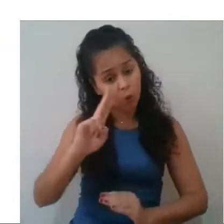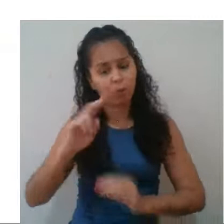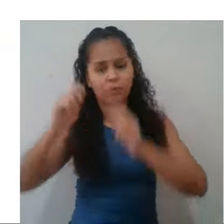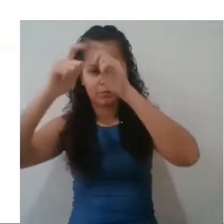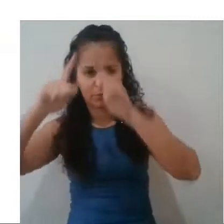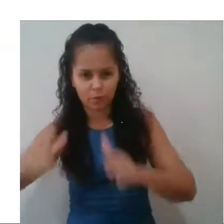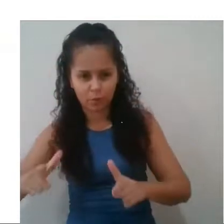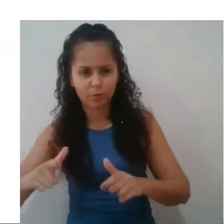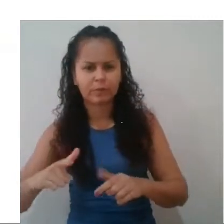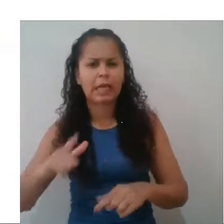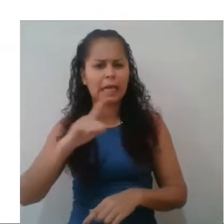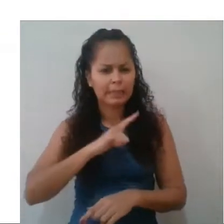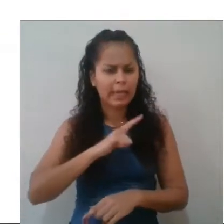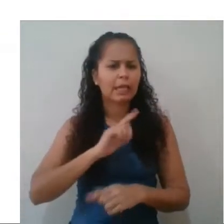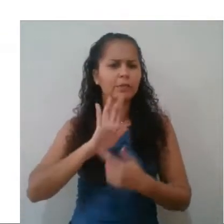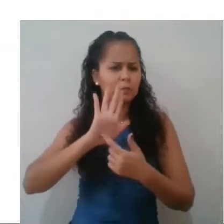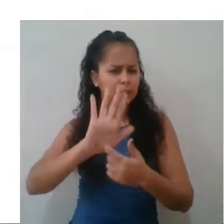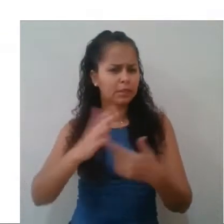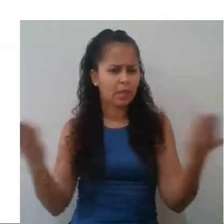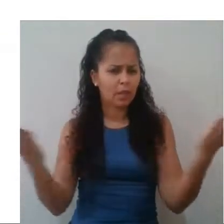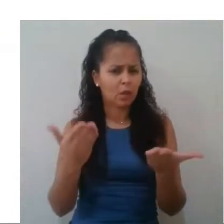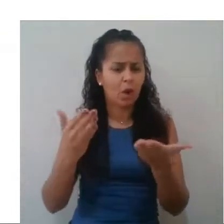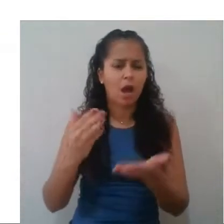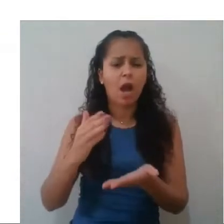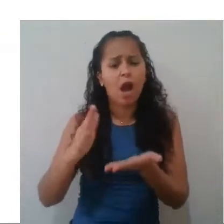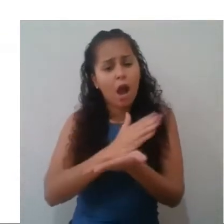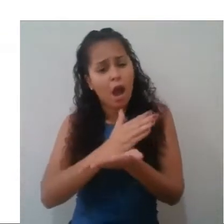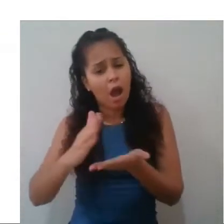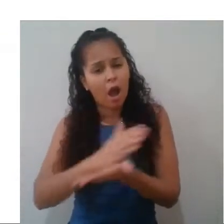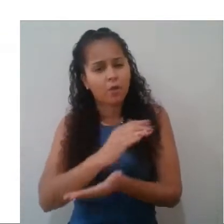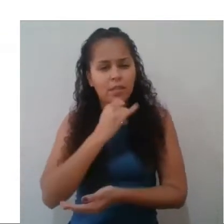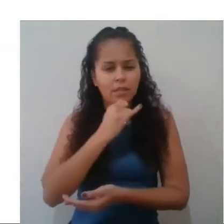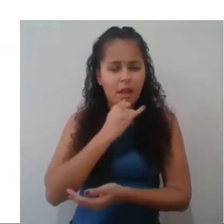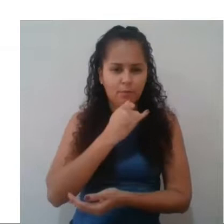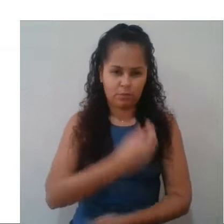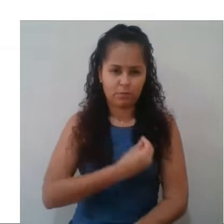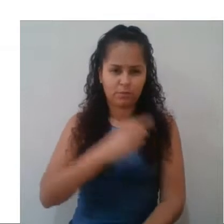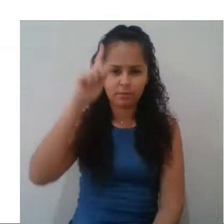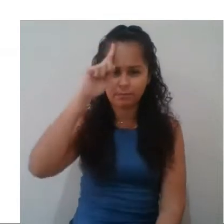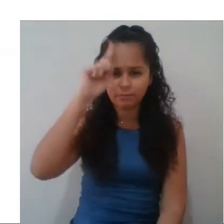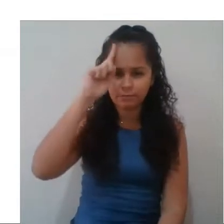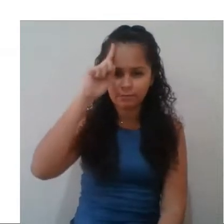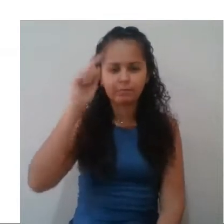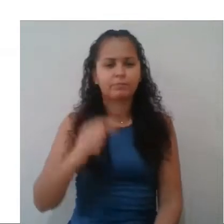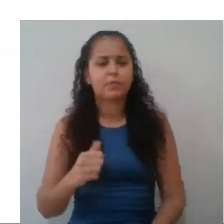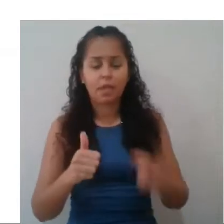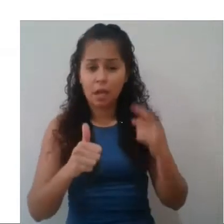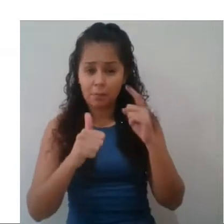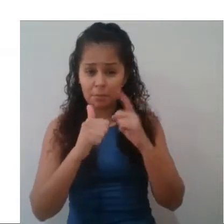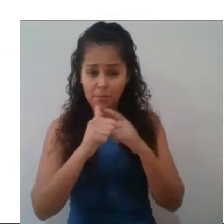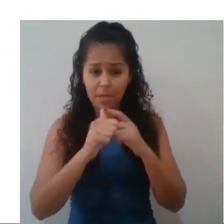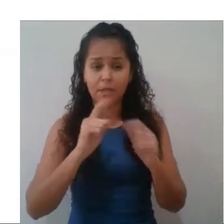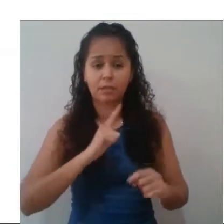vocês alguns exemplos de troncos que podemos observar no nosso dia a dia. Na primeira imagem, nós temos alguns